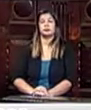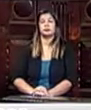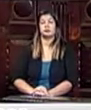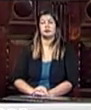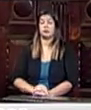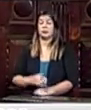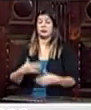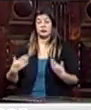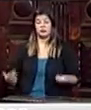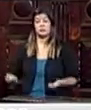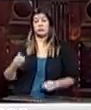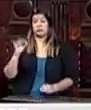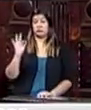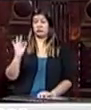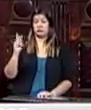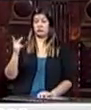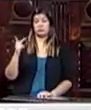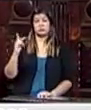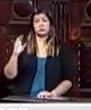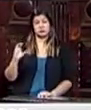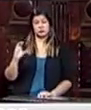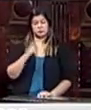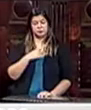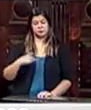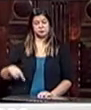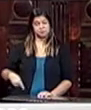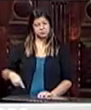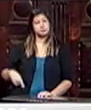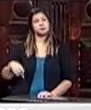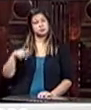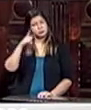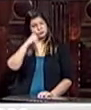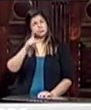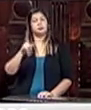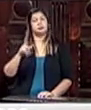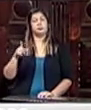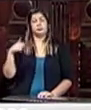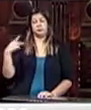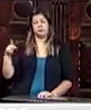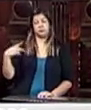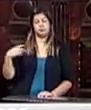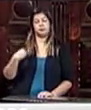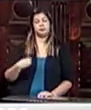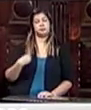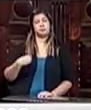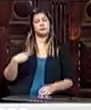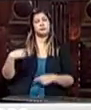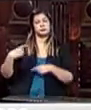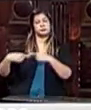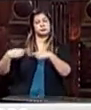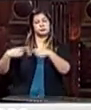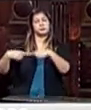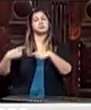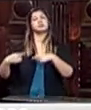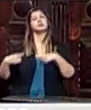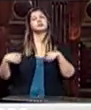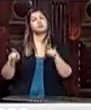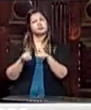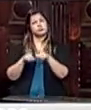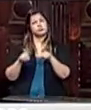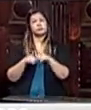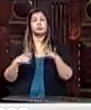Fernando Henrique, com uma trajetória pela chamada esquerda, um